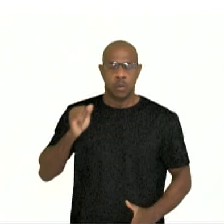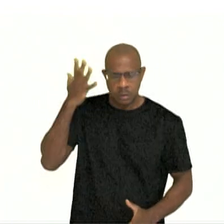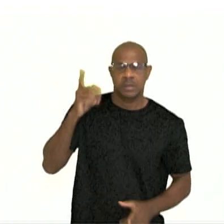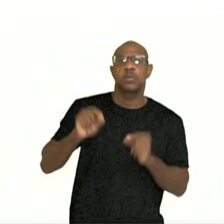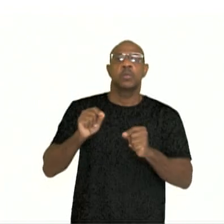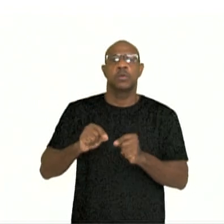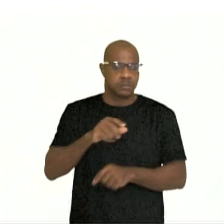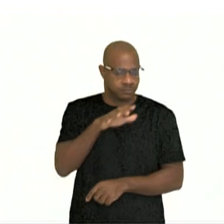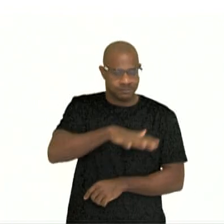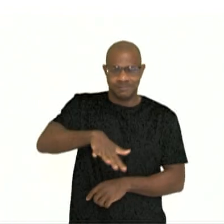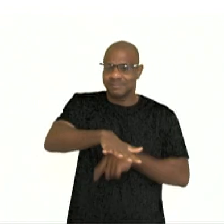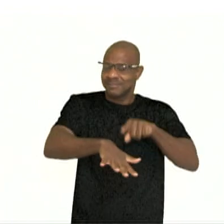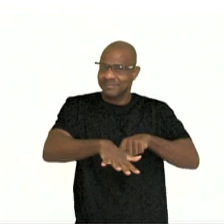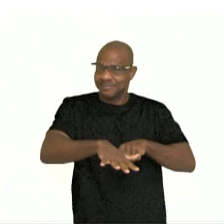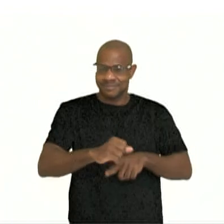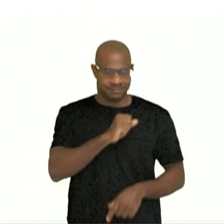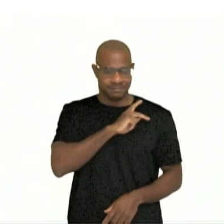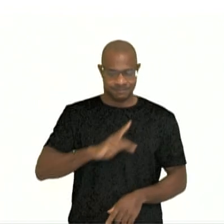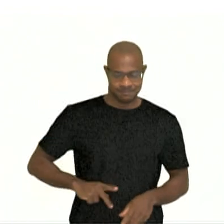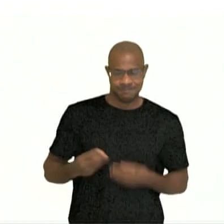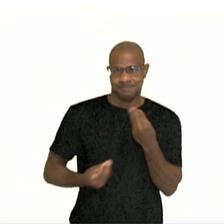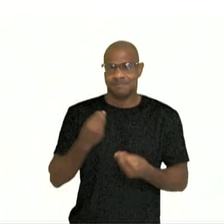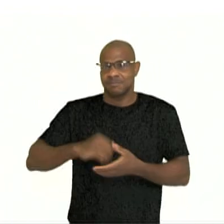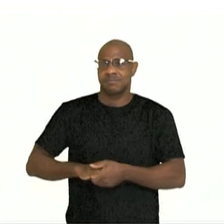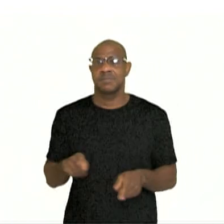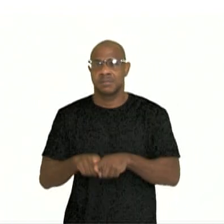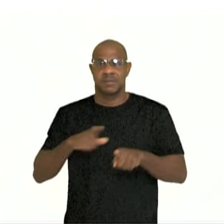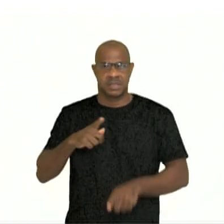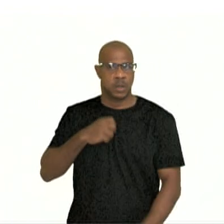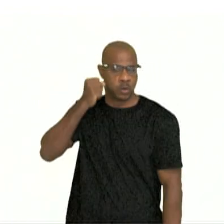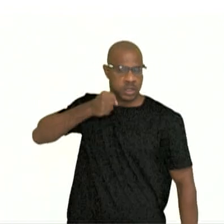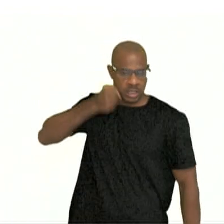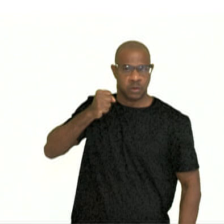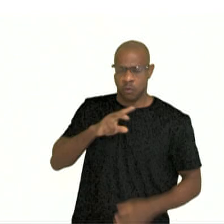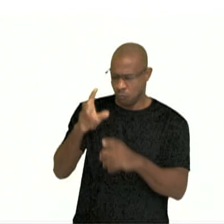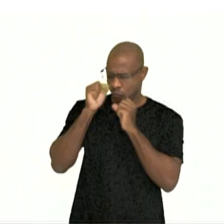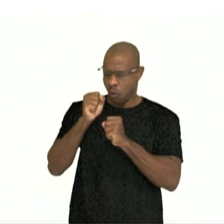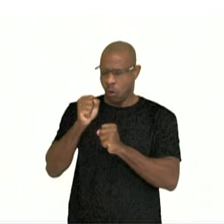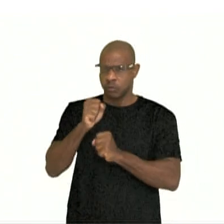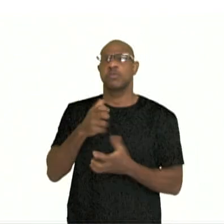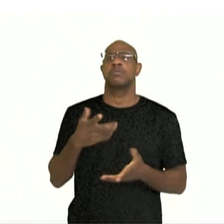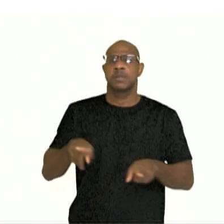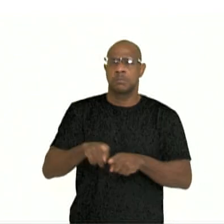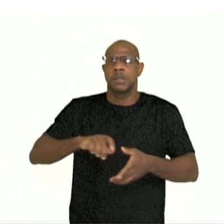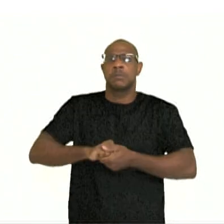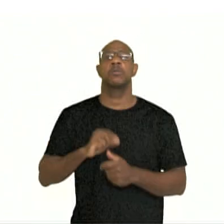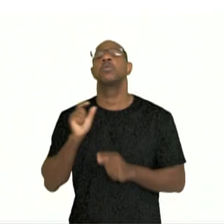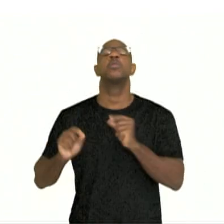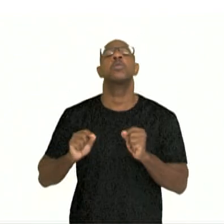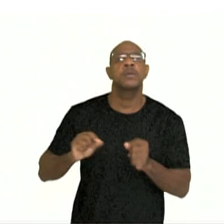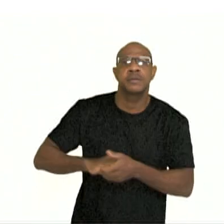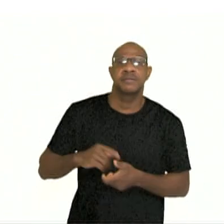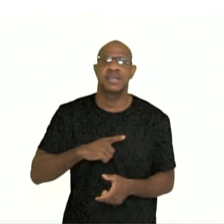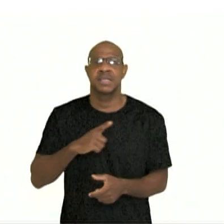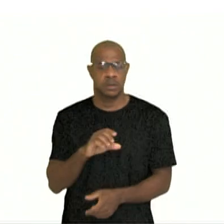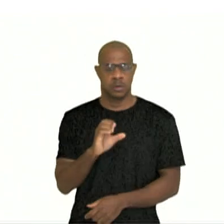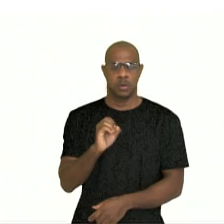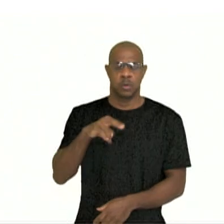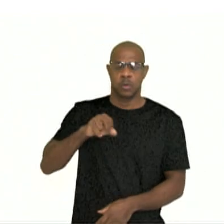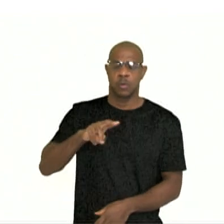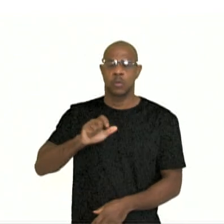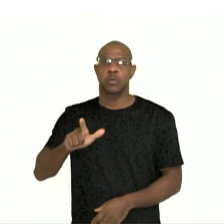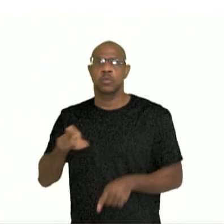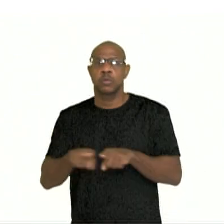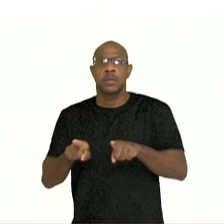passar pelos cônsuls, assim como o Senado. Então a gente vai ter o Senado muito forte durante a República e a gente vai ter os cônsules também